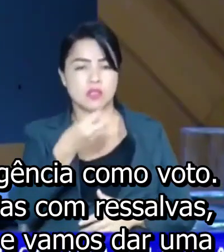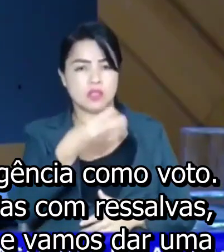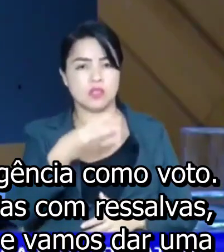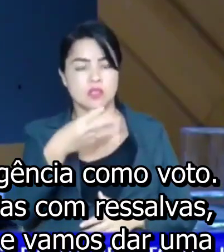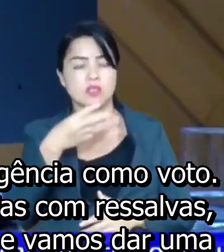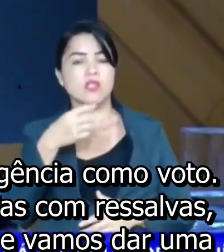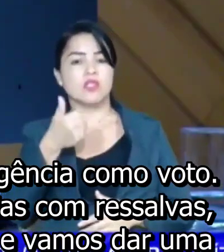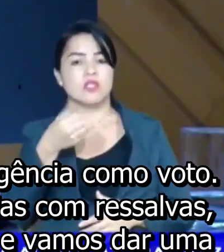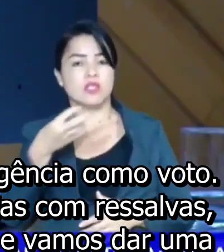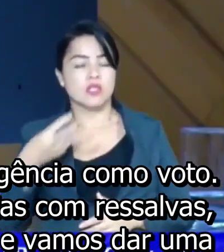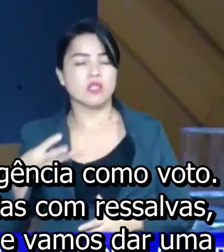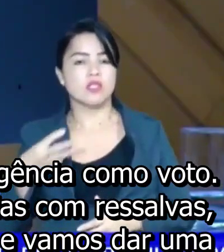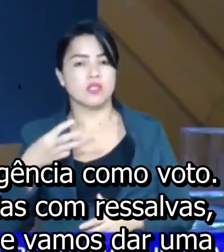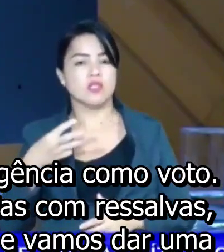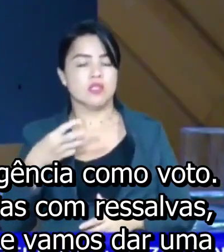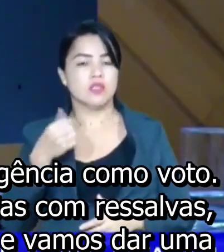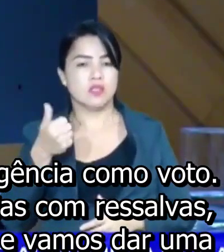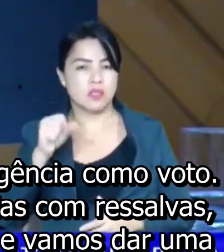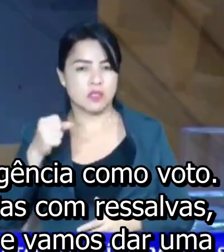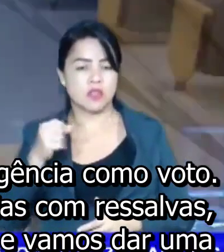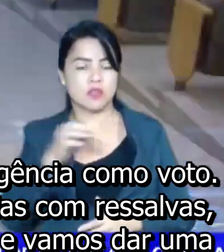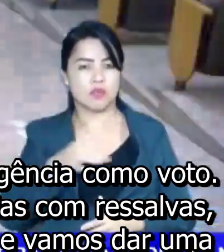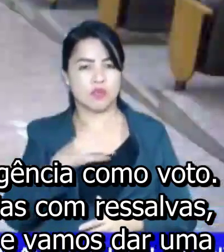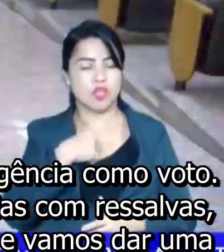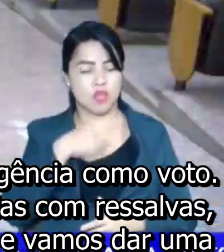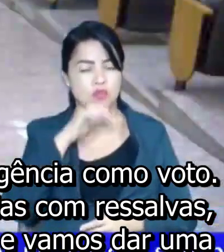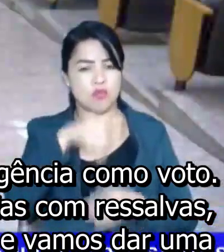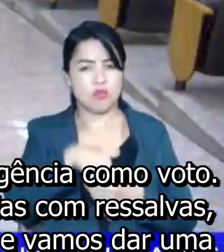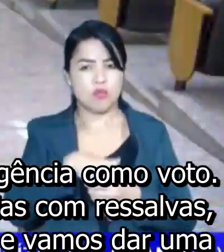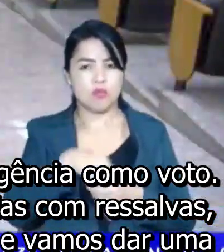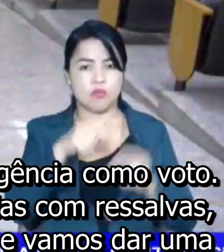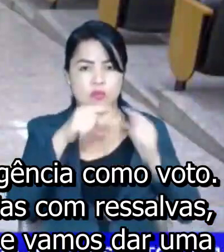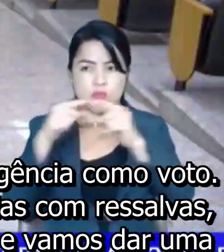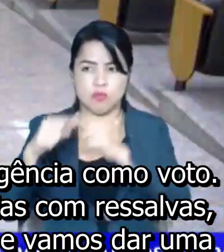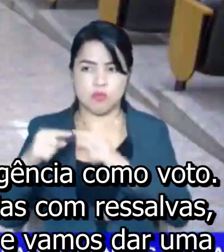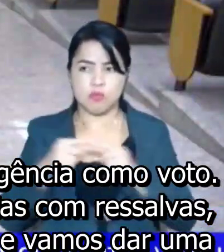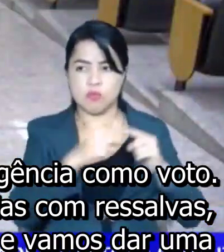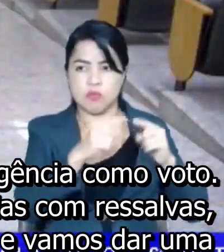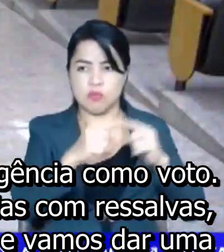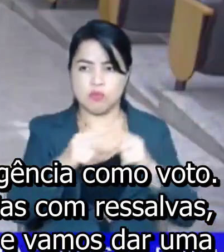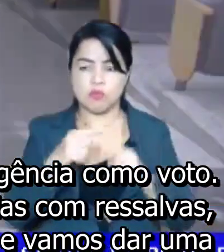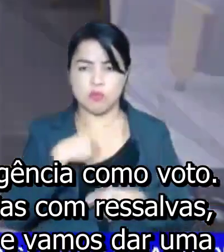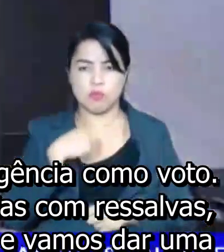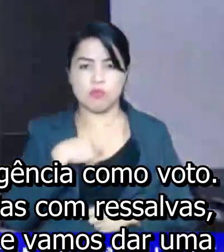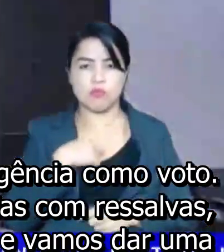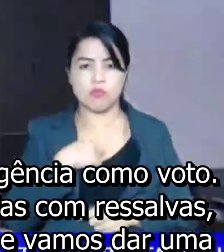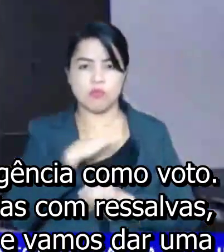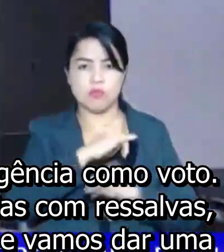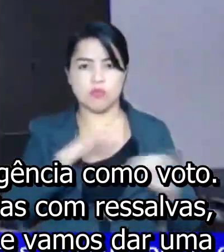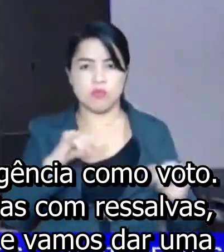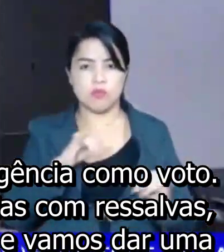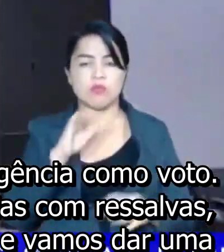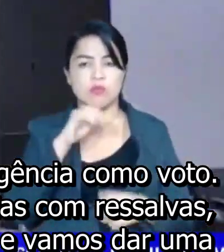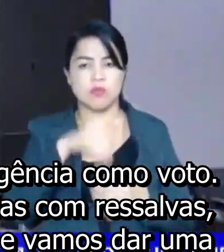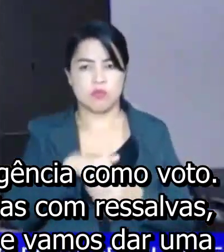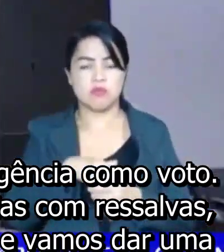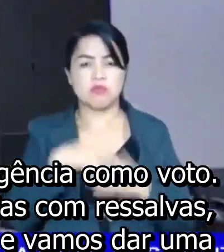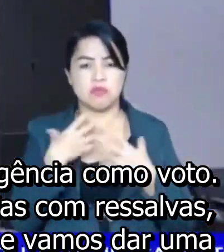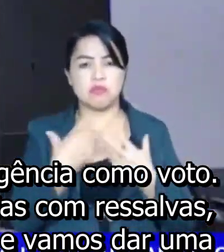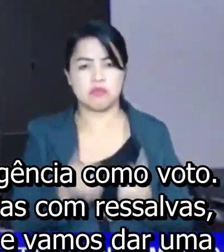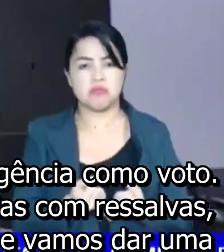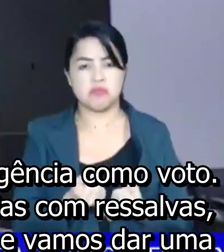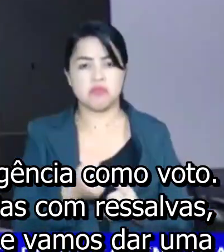Tudo conforme a resolução de regência, como voto. Não havendo objeção, Imagem ampla do plenário. declaro as contas Em sua mesa,